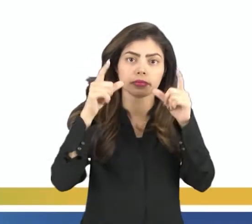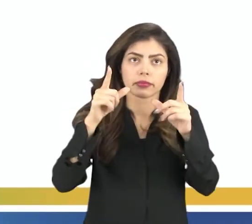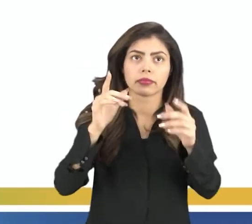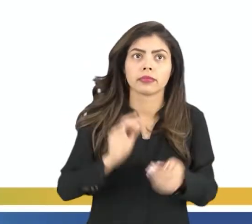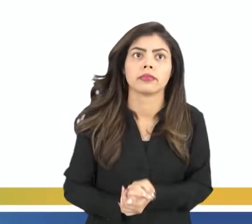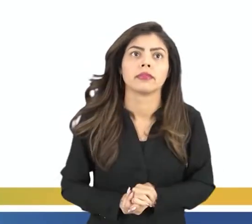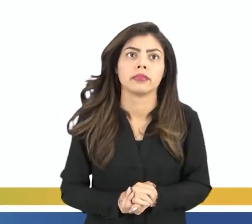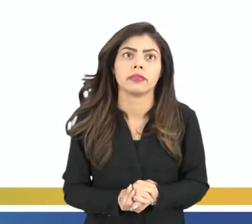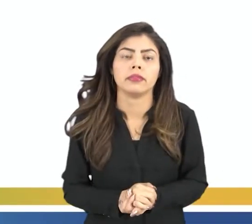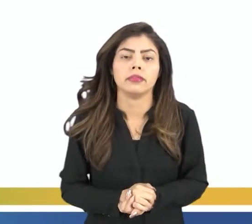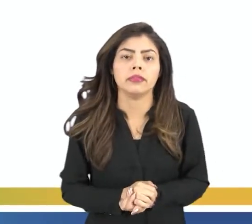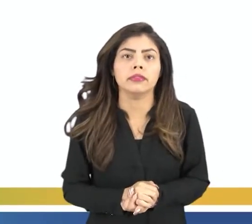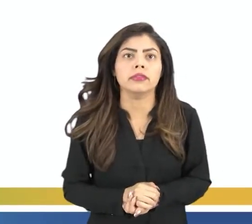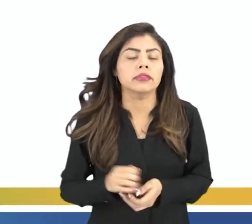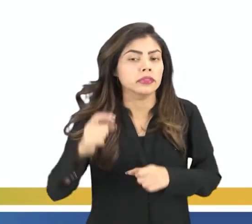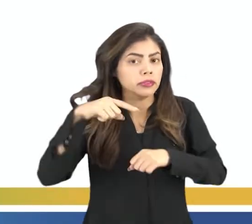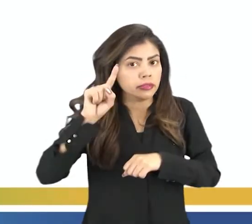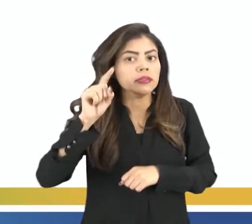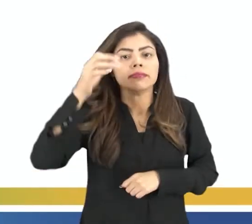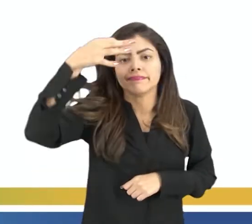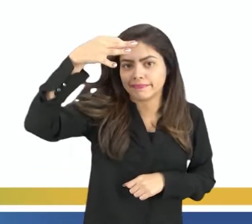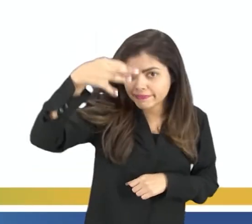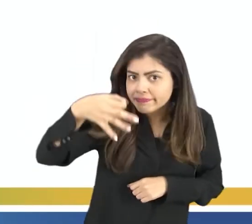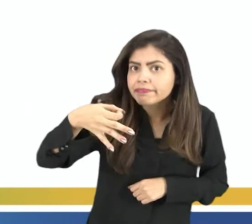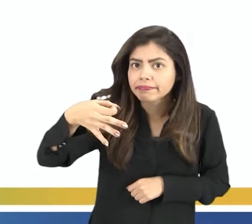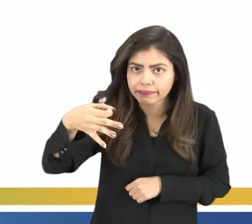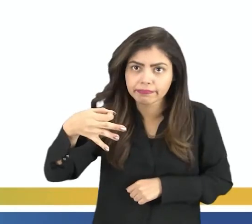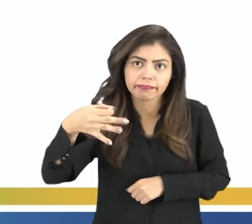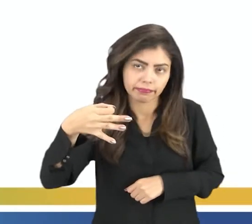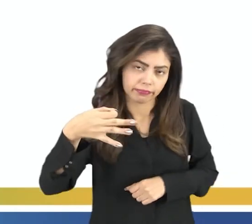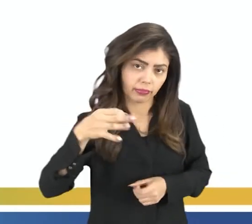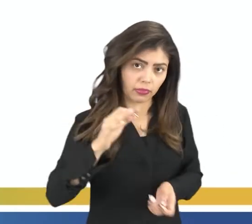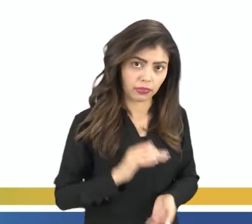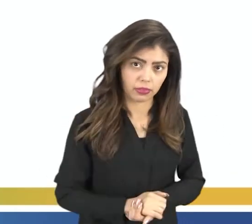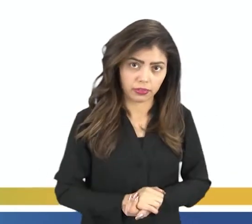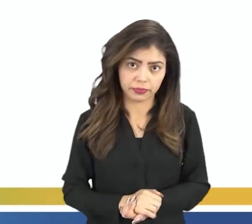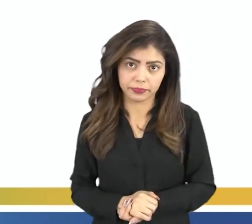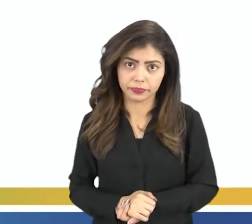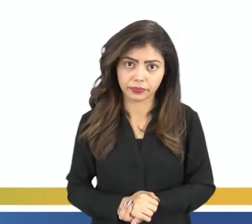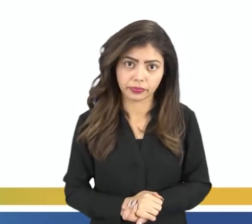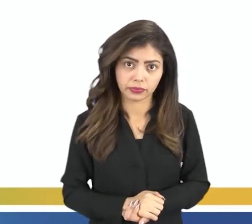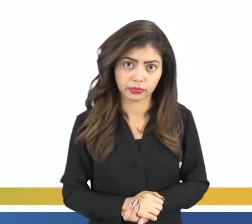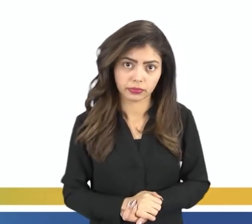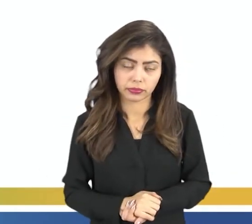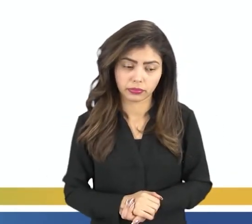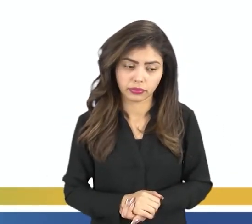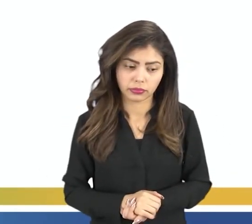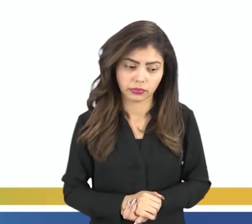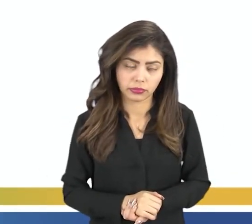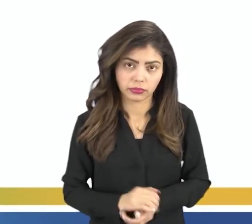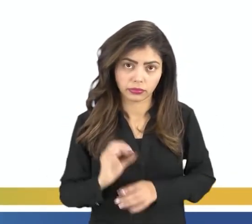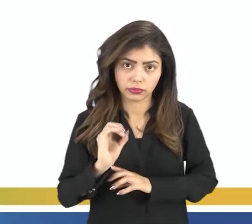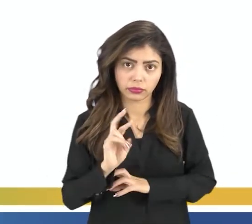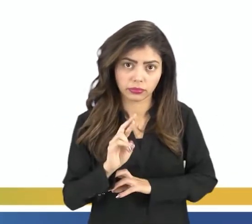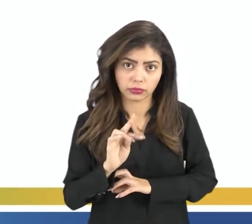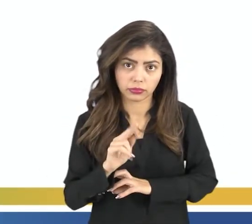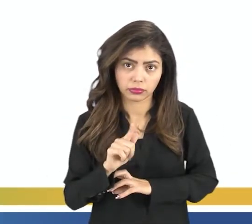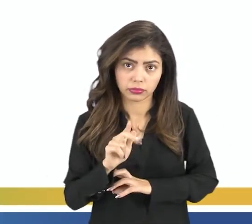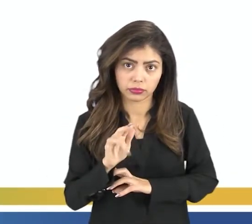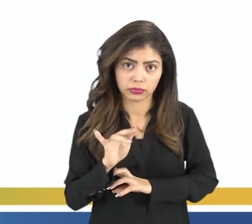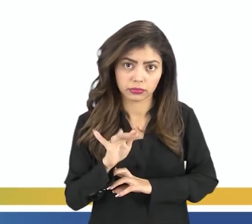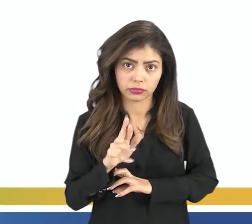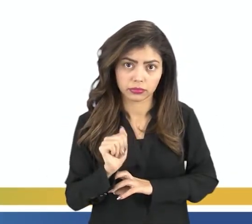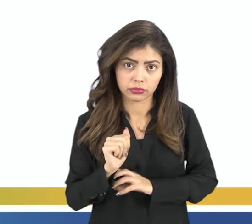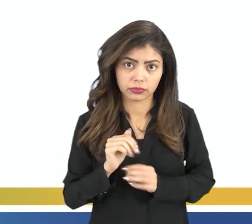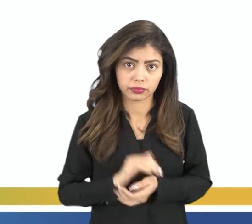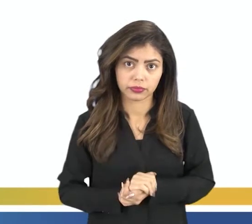na acentuação, se você acentuou as palavras direitinho, na questão da ortografia, porque